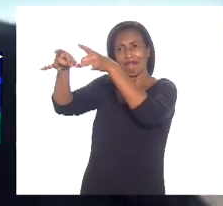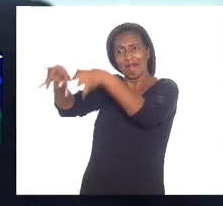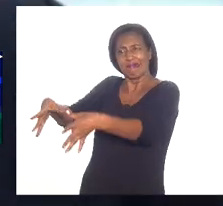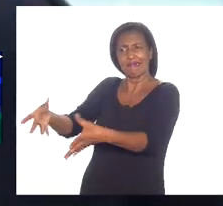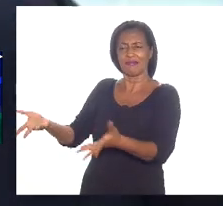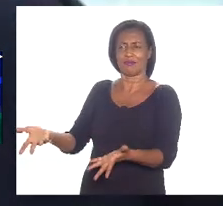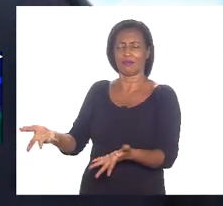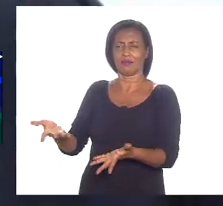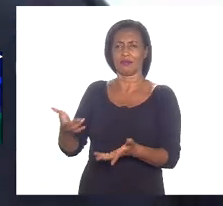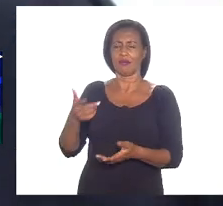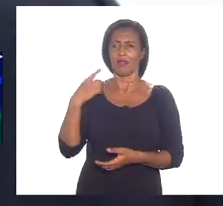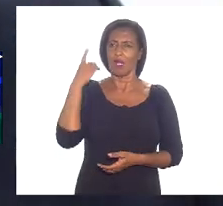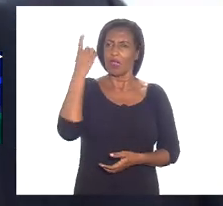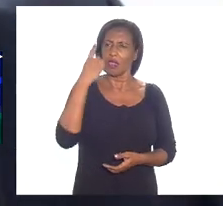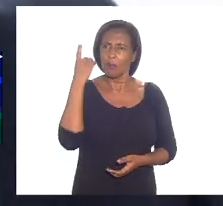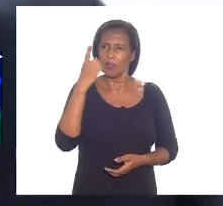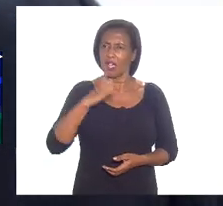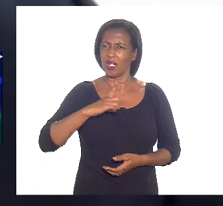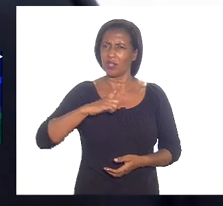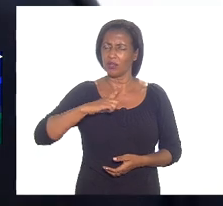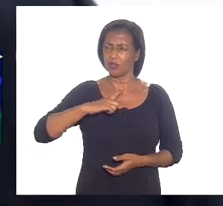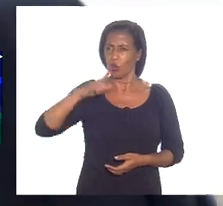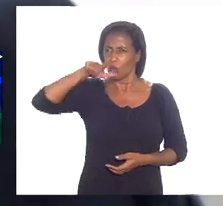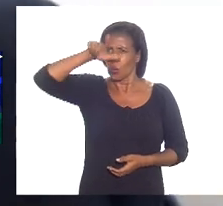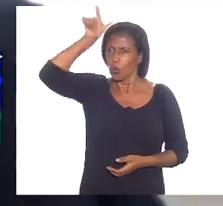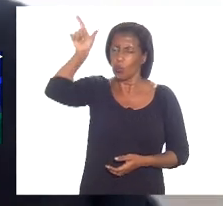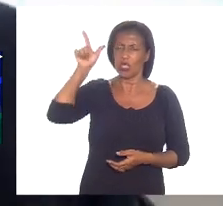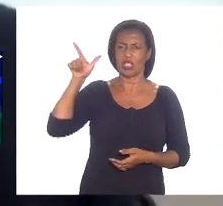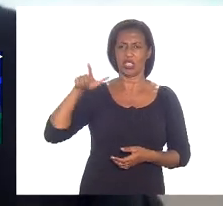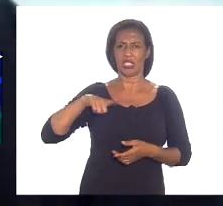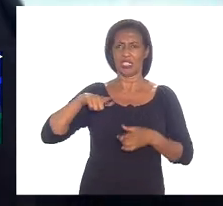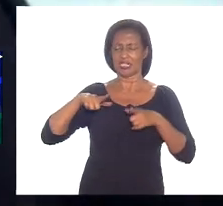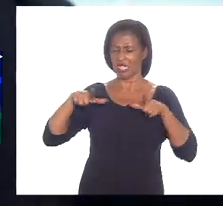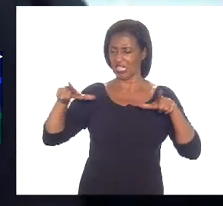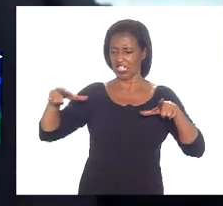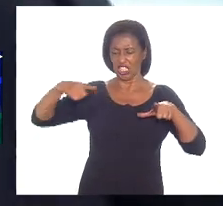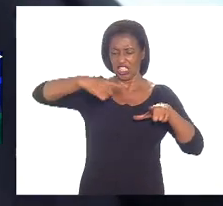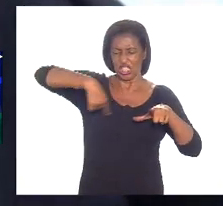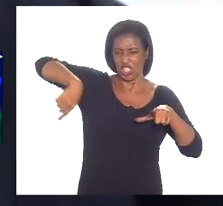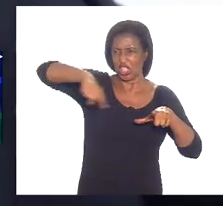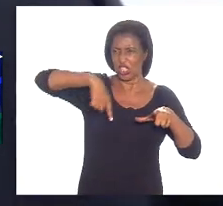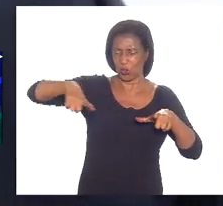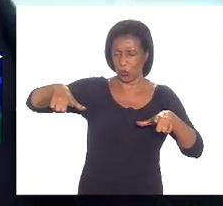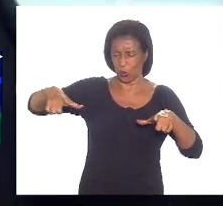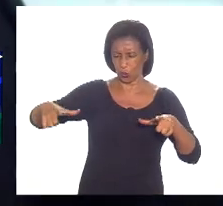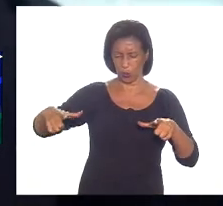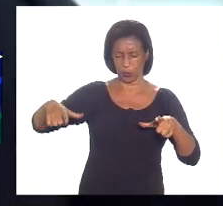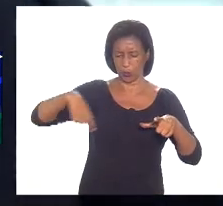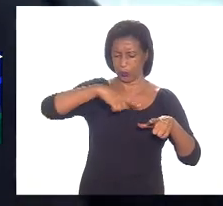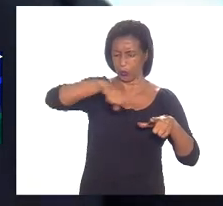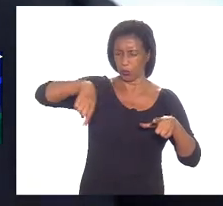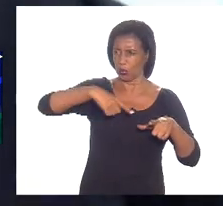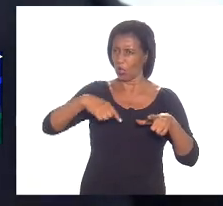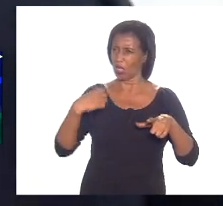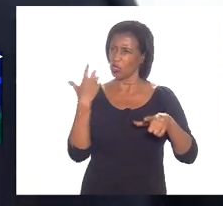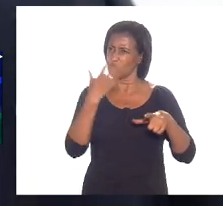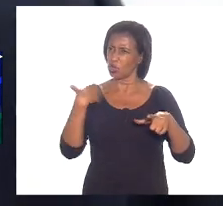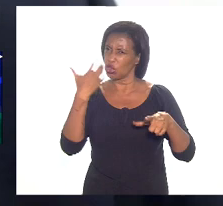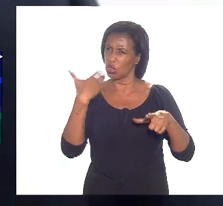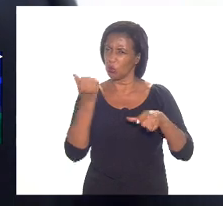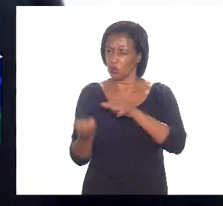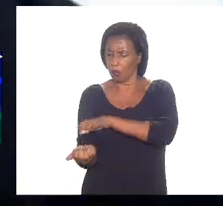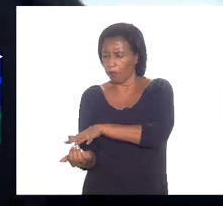Deputado Luiz Paulo tem uma pilha de LP de discos tem o acervo da nossa produção cultural ali